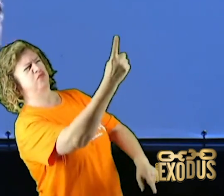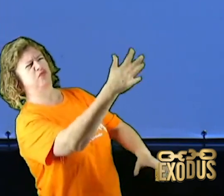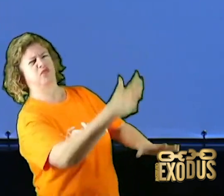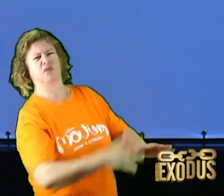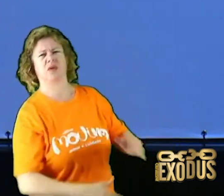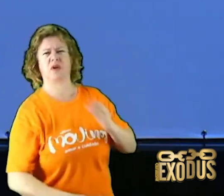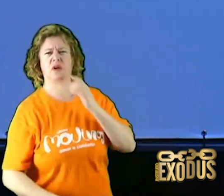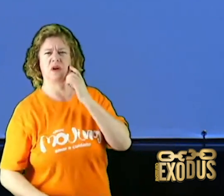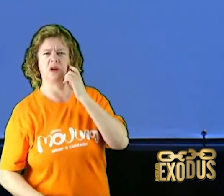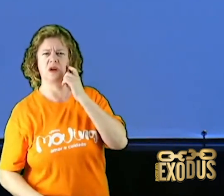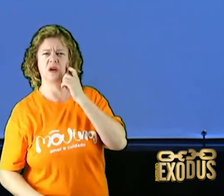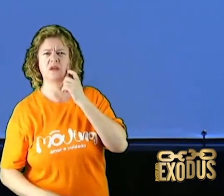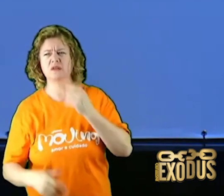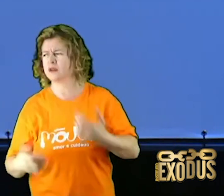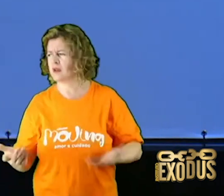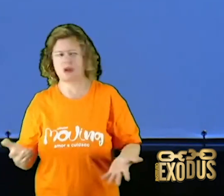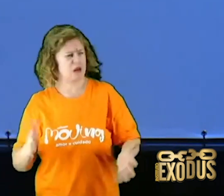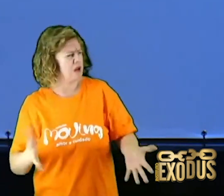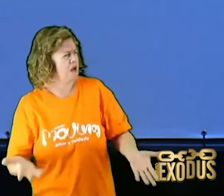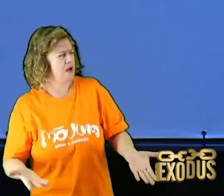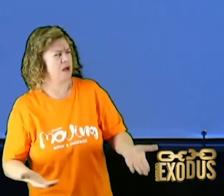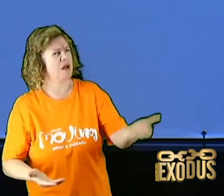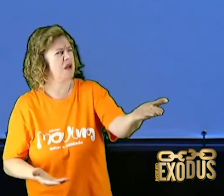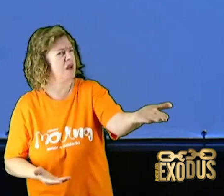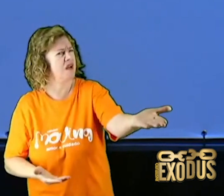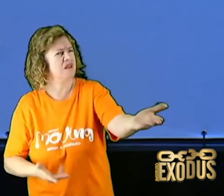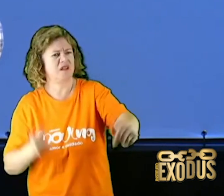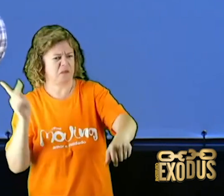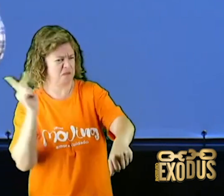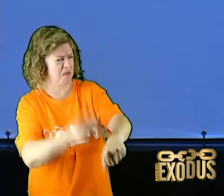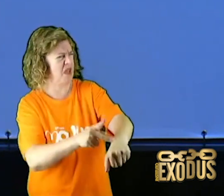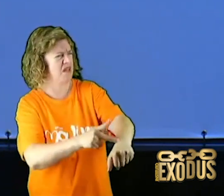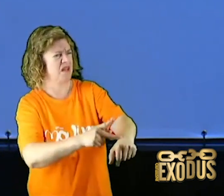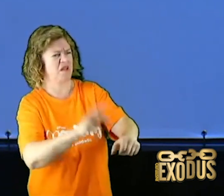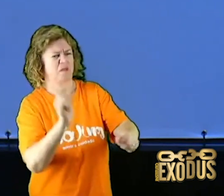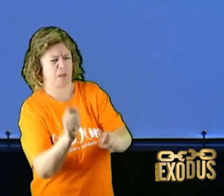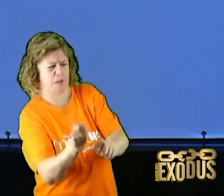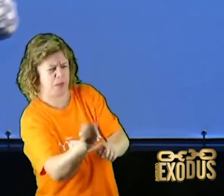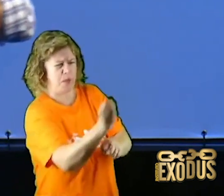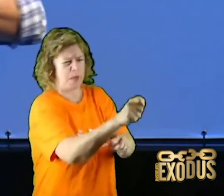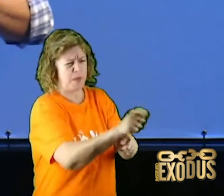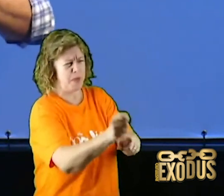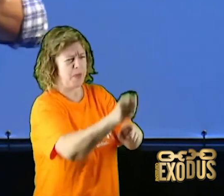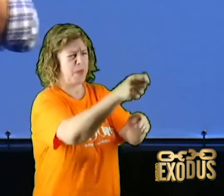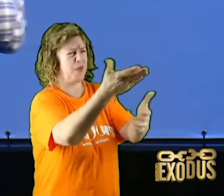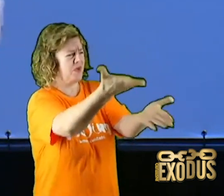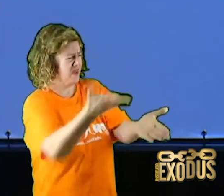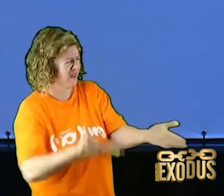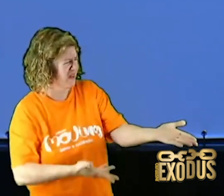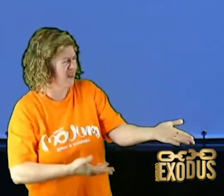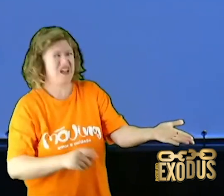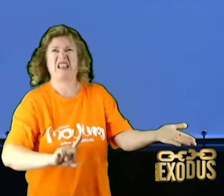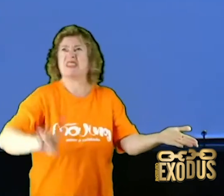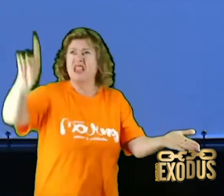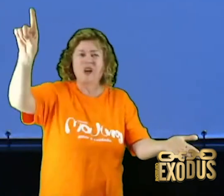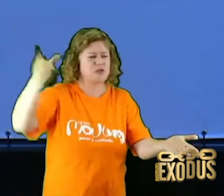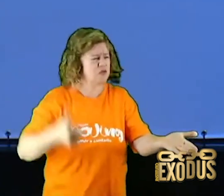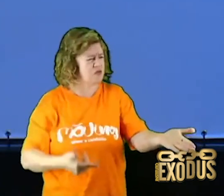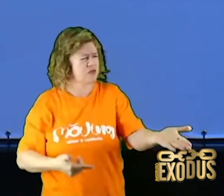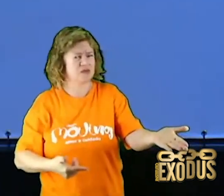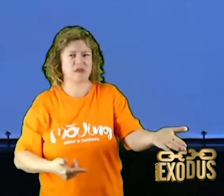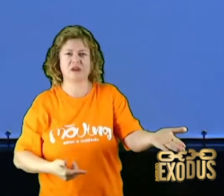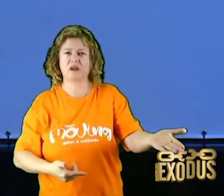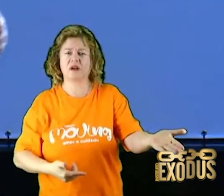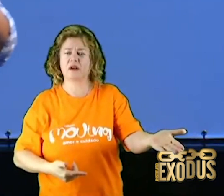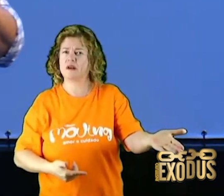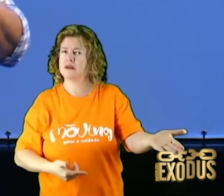Deus não pode se ver pelos olhos do homem. Você não pode reduzir Deus a um ídolo. E ele então destrói aquele ídolo, ele